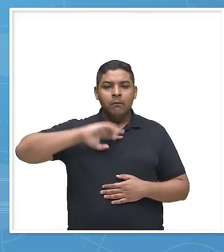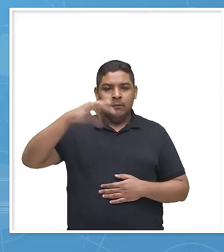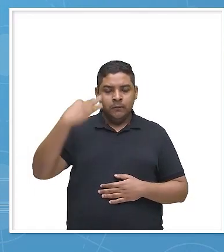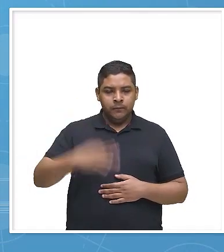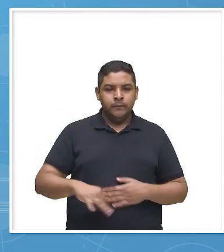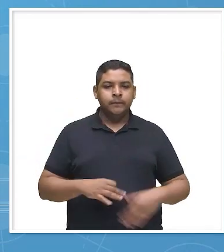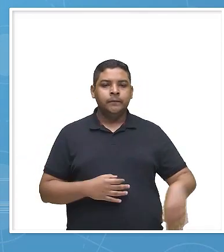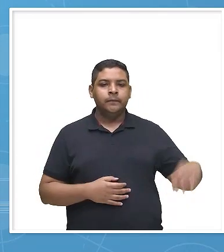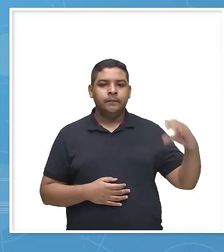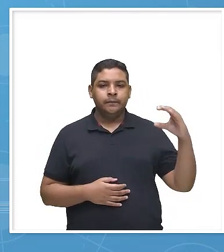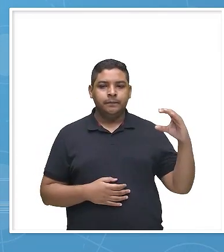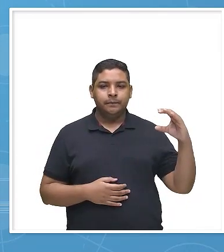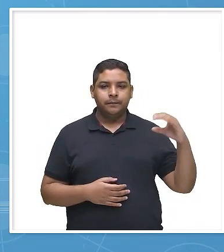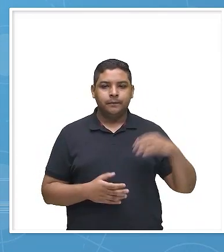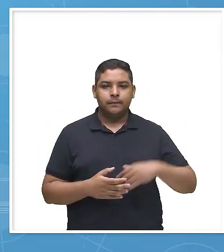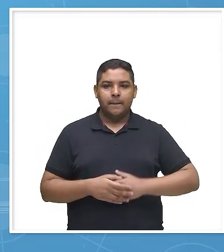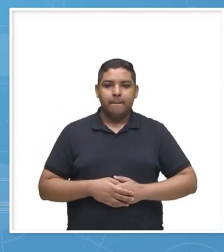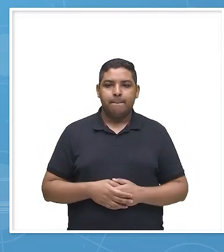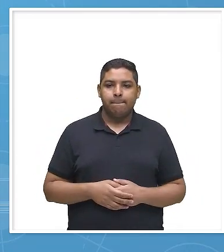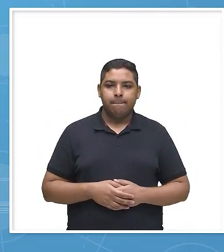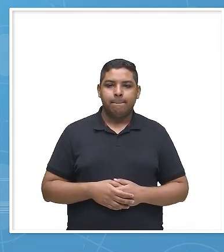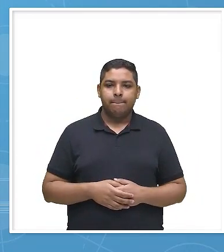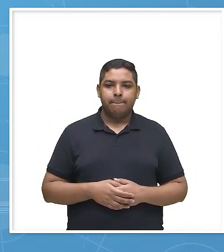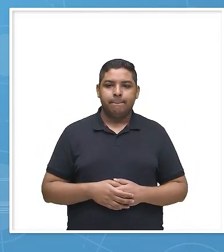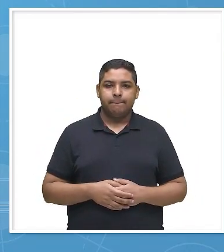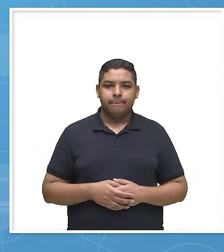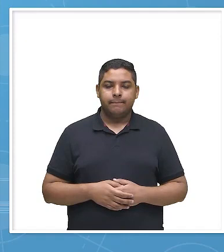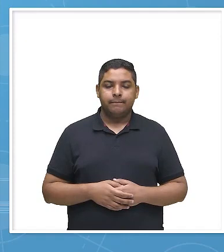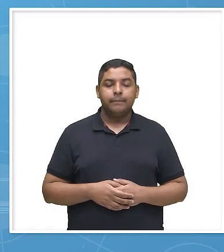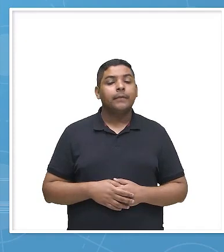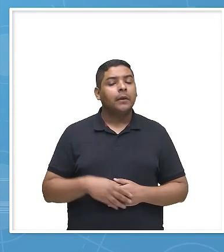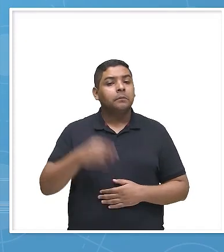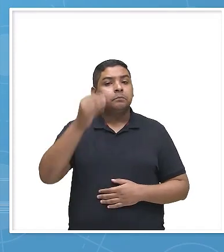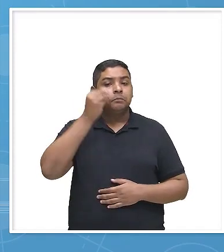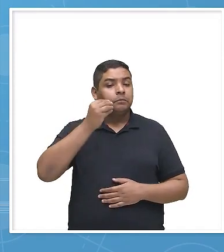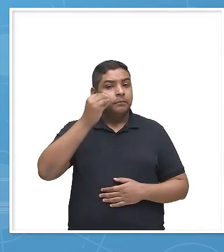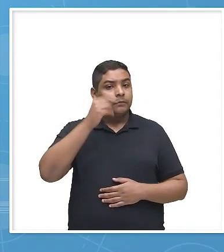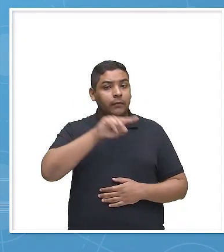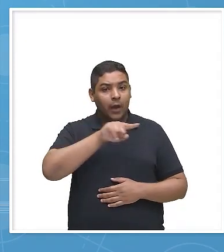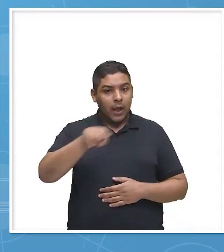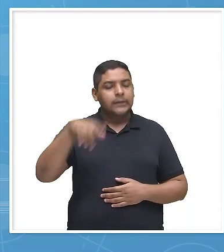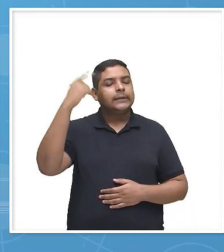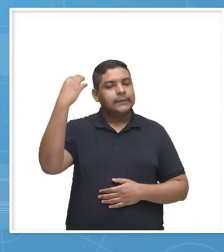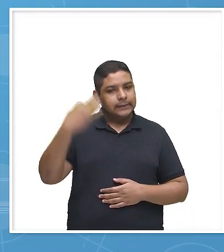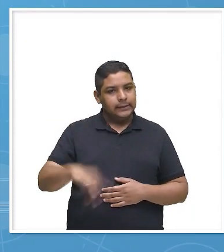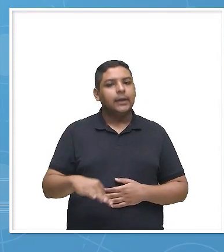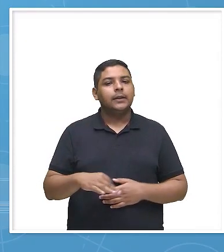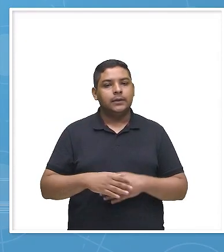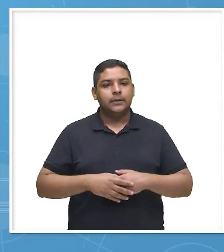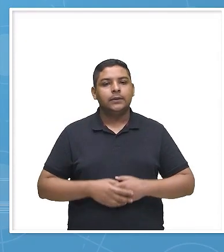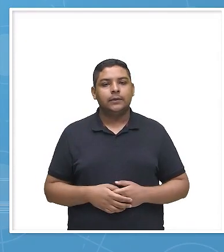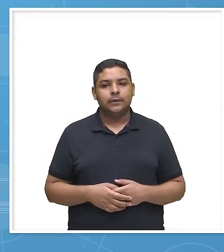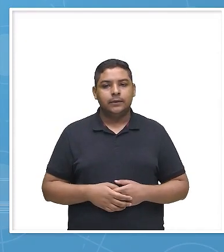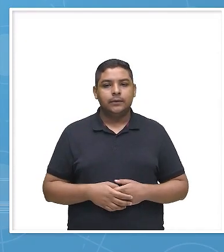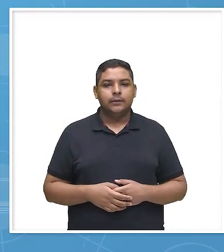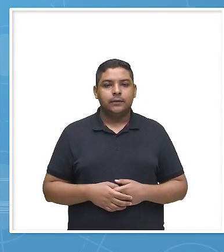ao gabarito, ler o comentário da questão e ver se vocês conseguiram acertar. Gabarito na tela.